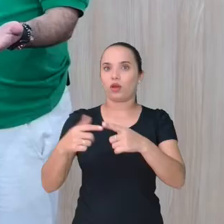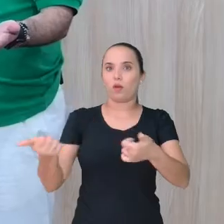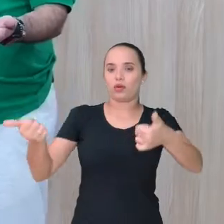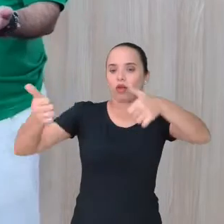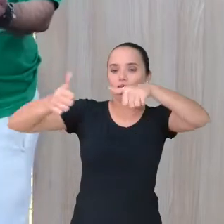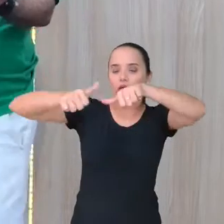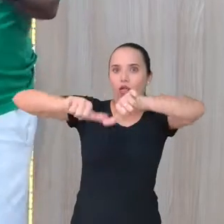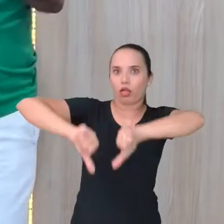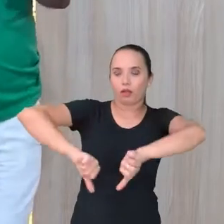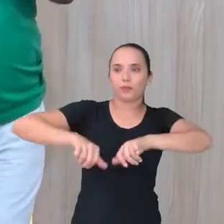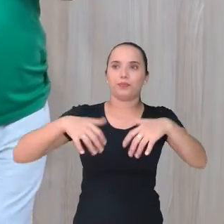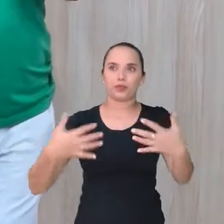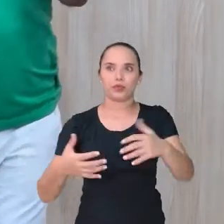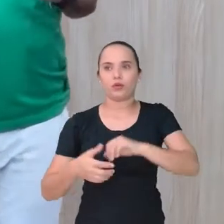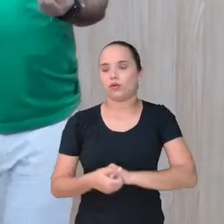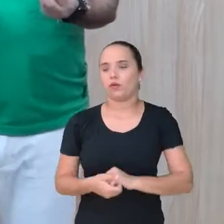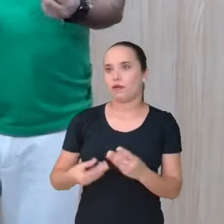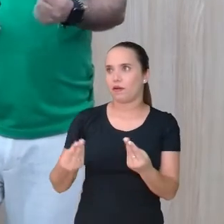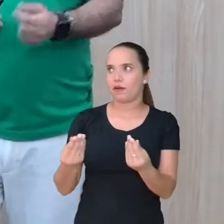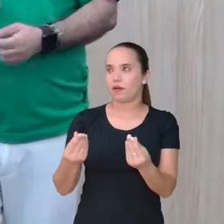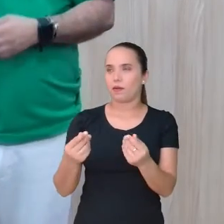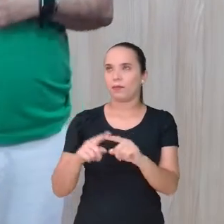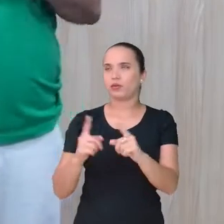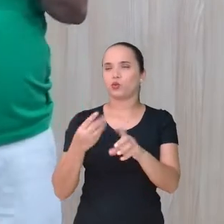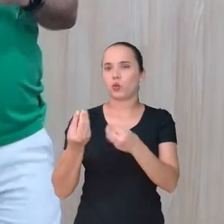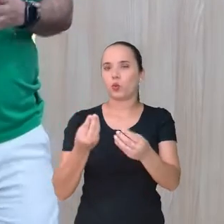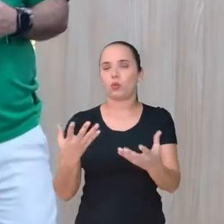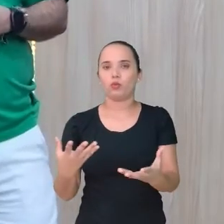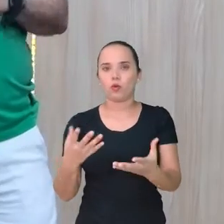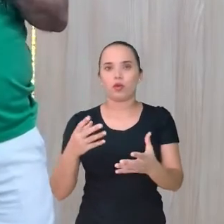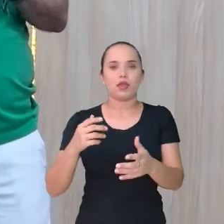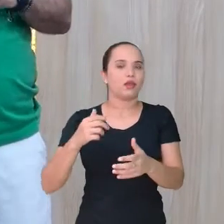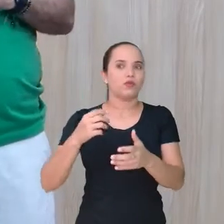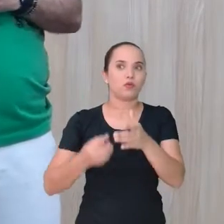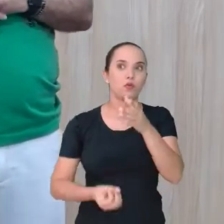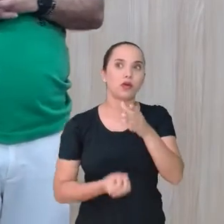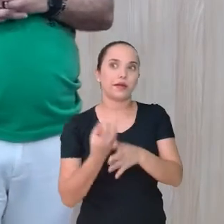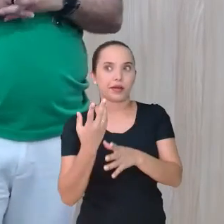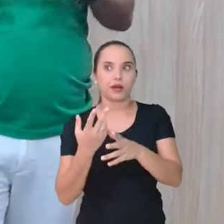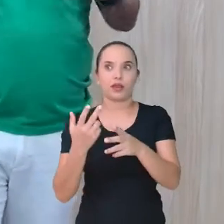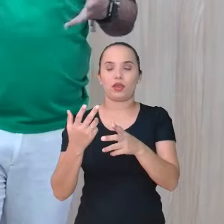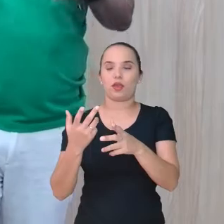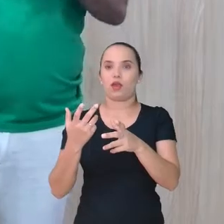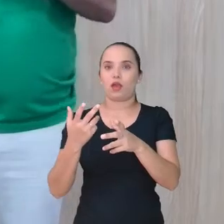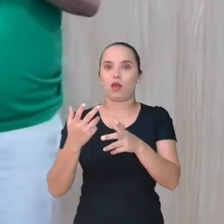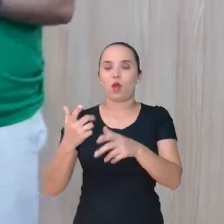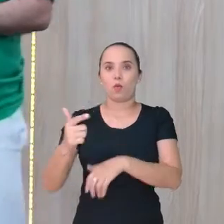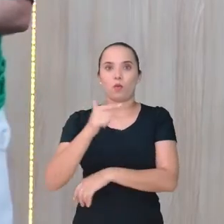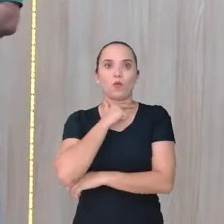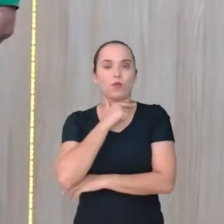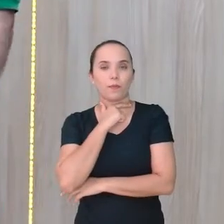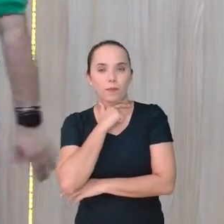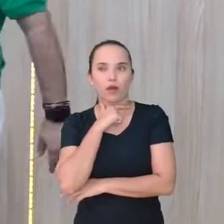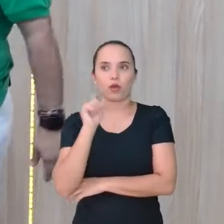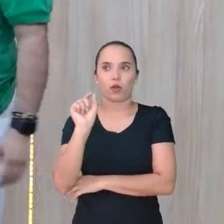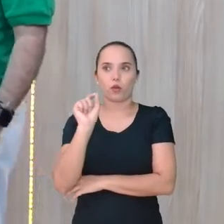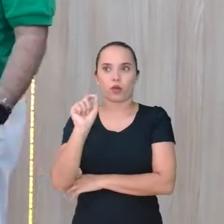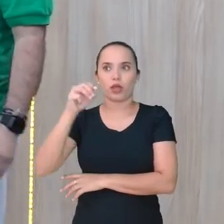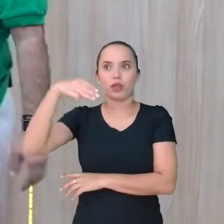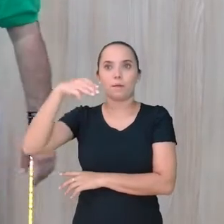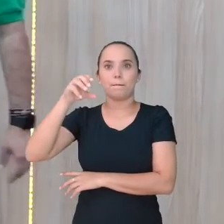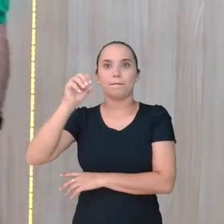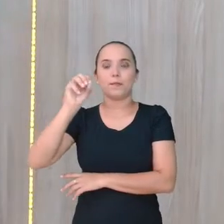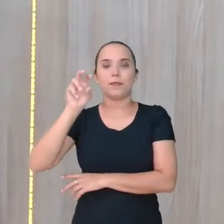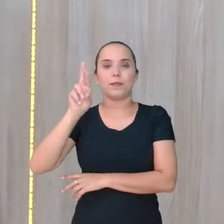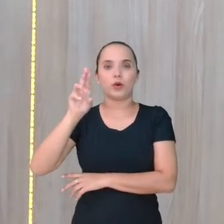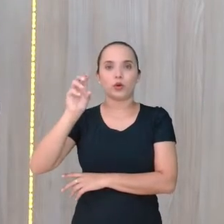nesse sentido, como é que eles contribuem? Eles criam, né, um cargo ali chamado de mordomo do paço, certo? Que